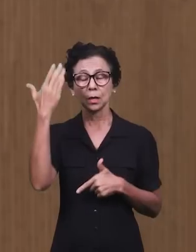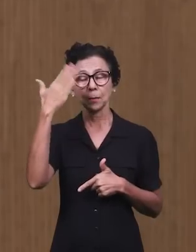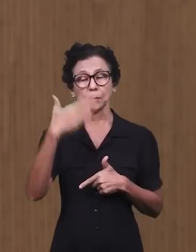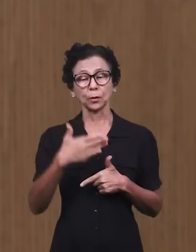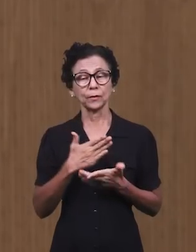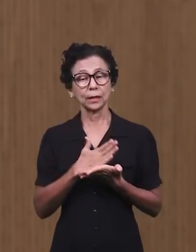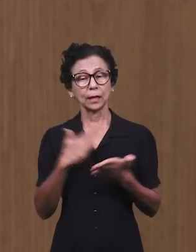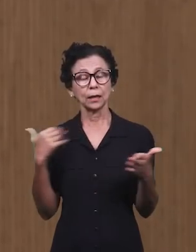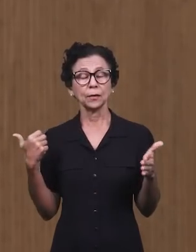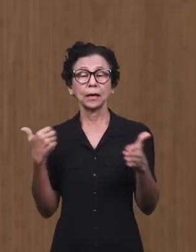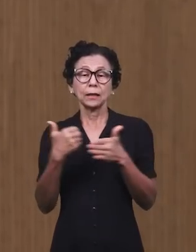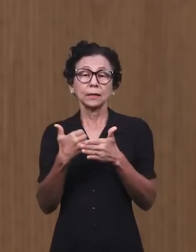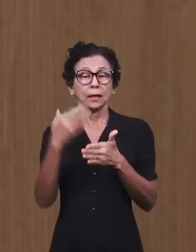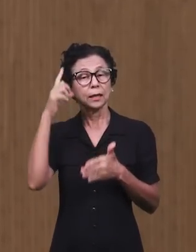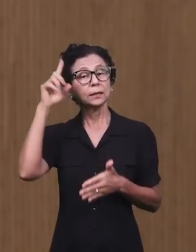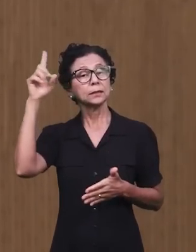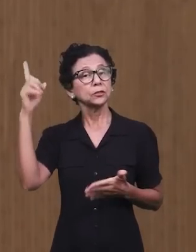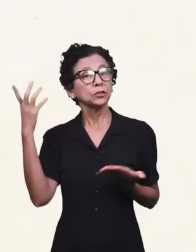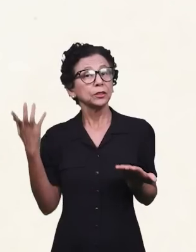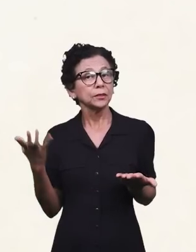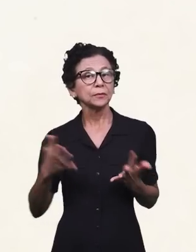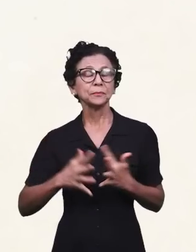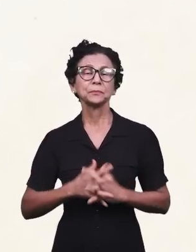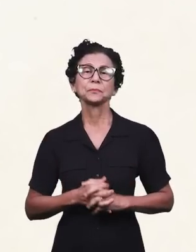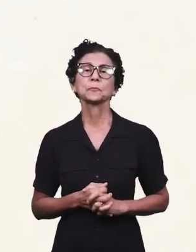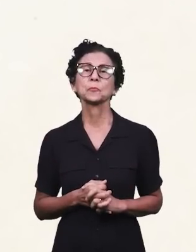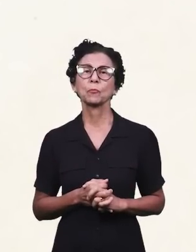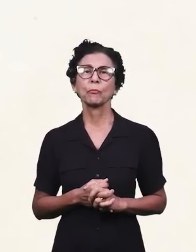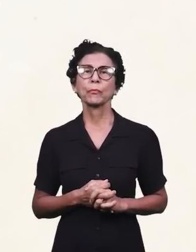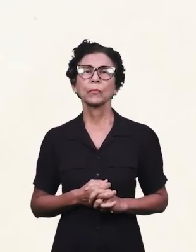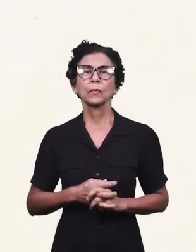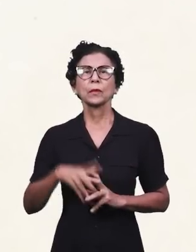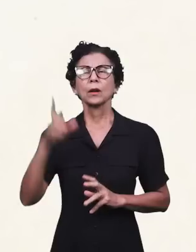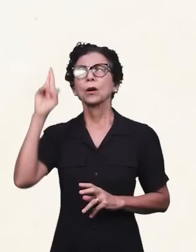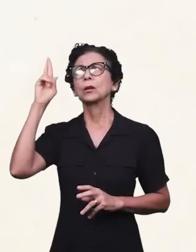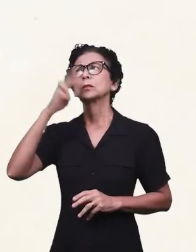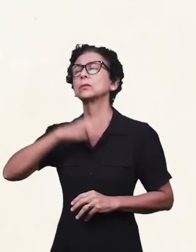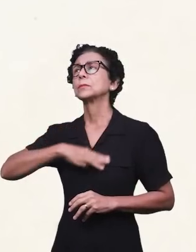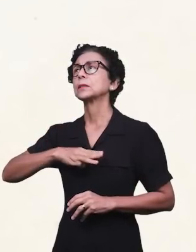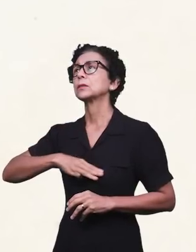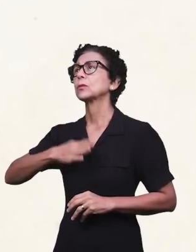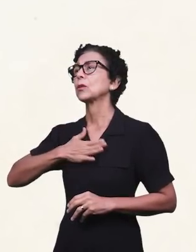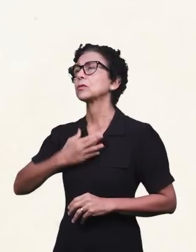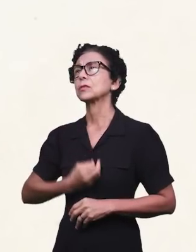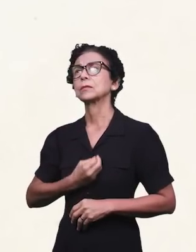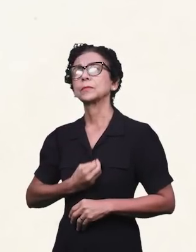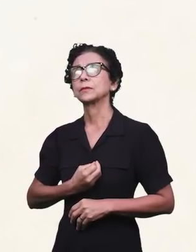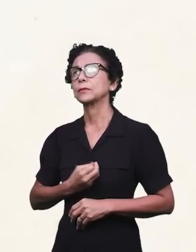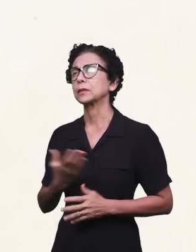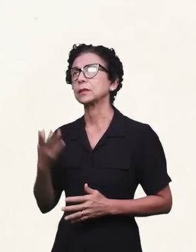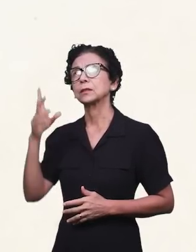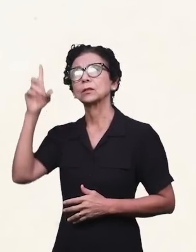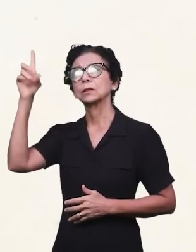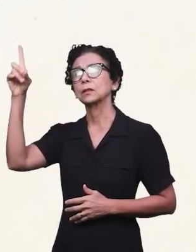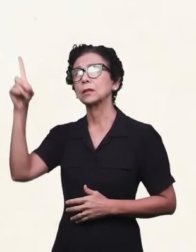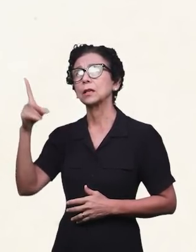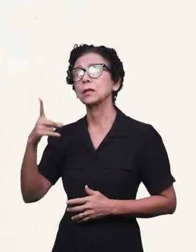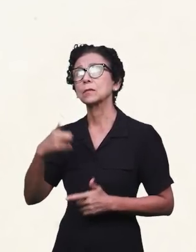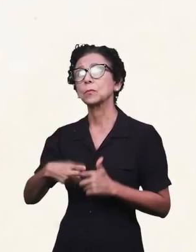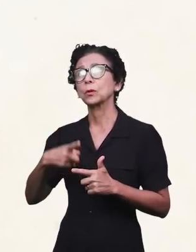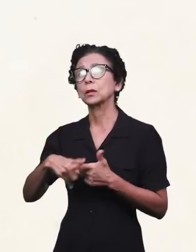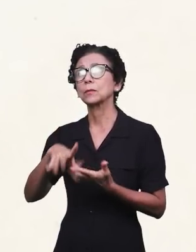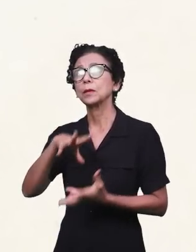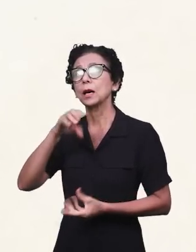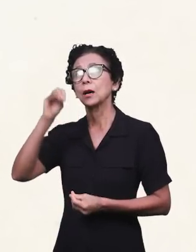Salmo 57, verso 1, que diz o seguinte, tem misericórdia de mim, ó Deus, tem misericórdia de mim, porque a minha